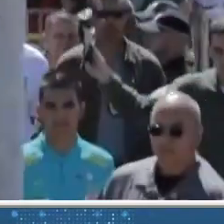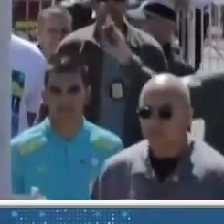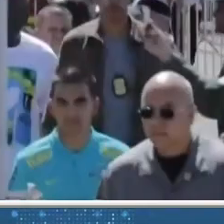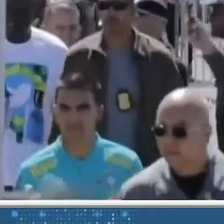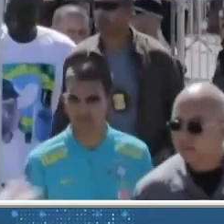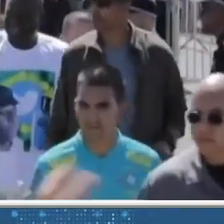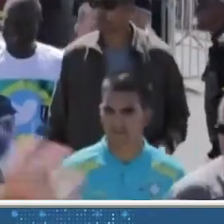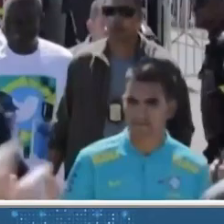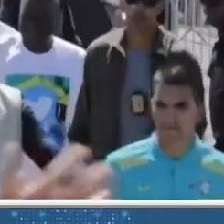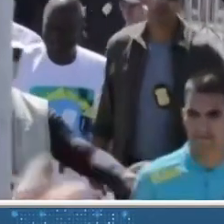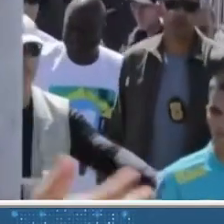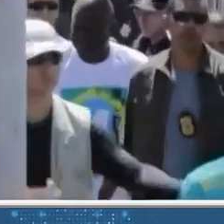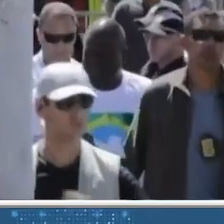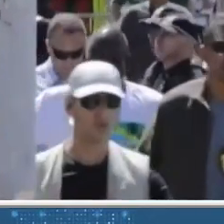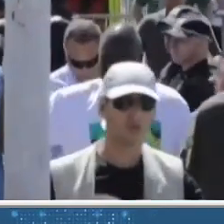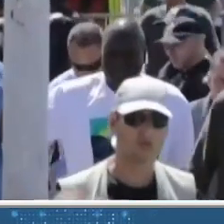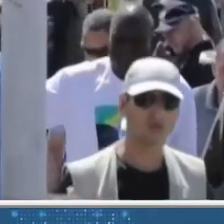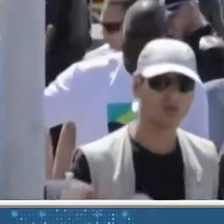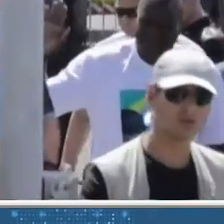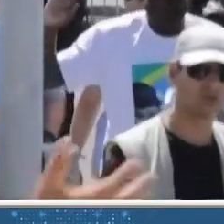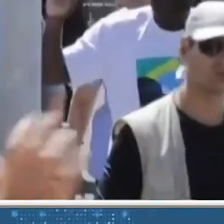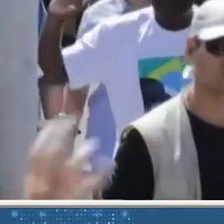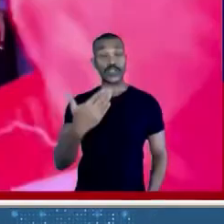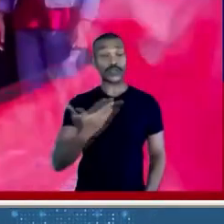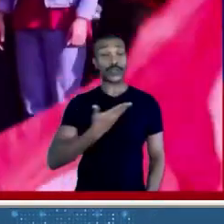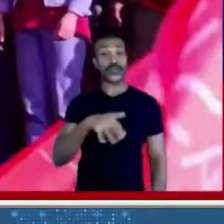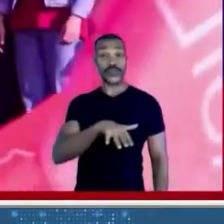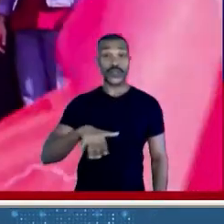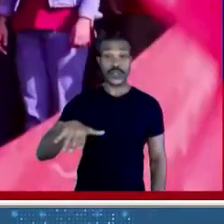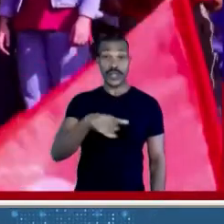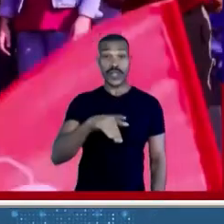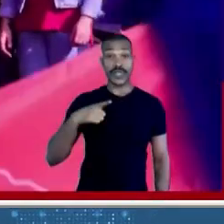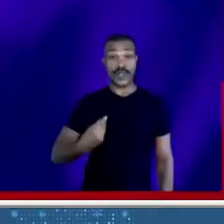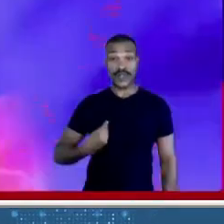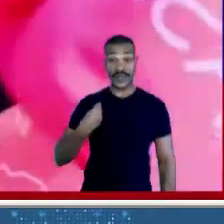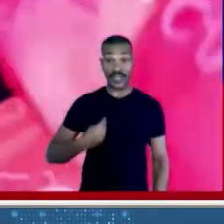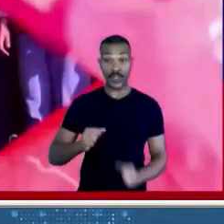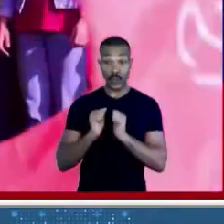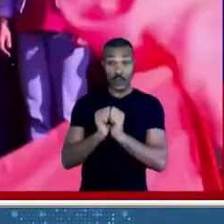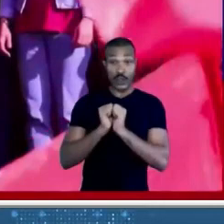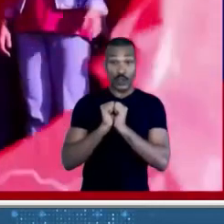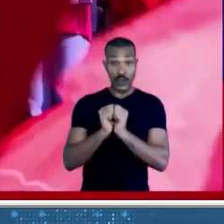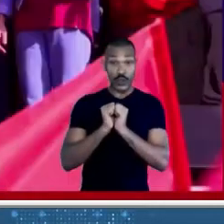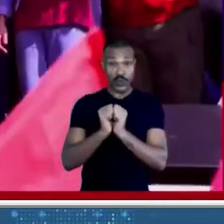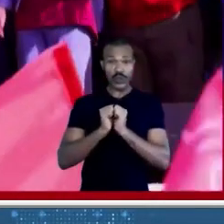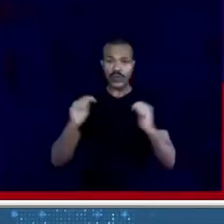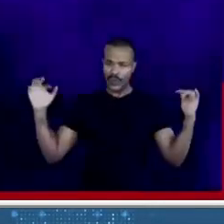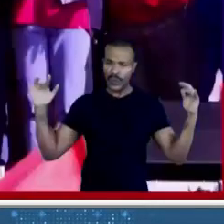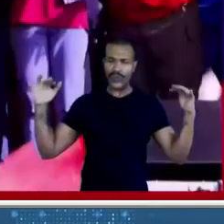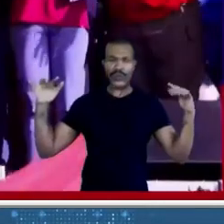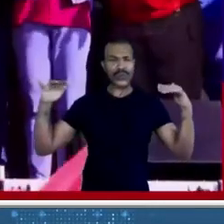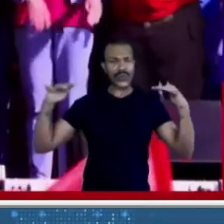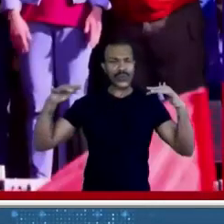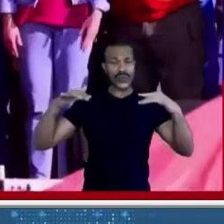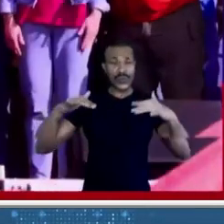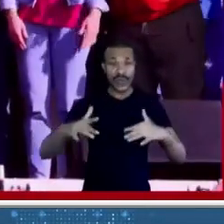para gastar, tem uma propaganda que pode ser muito bem elaborada. O que eu penso aqui agora é que a polarização está colocando assim: um fala